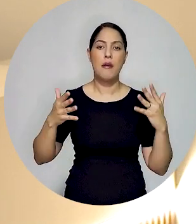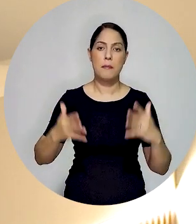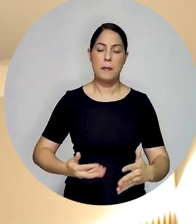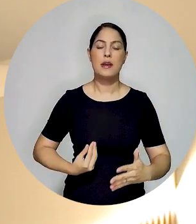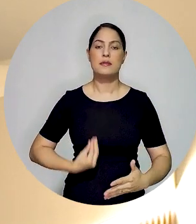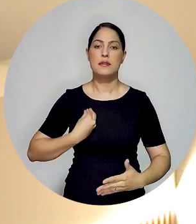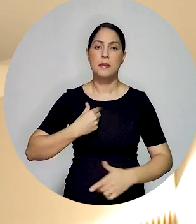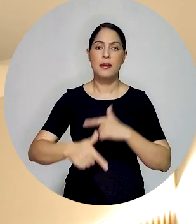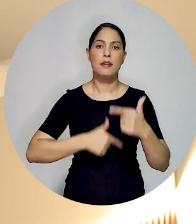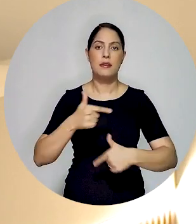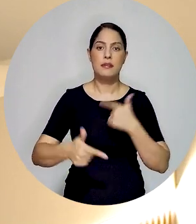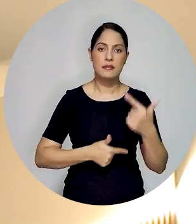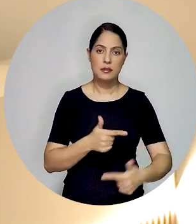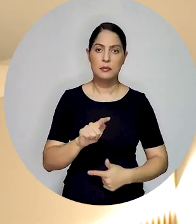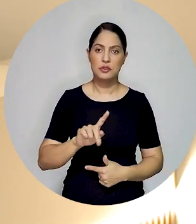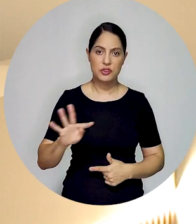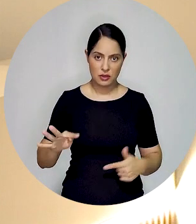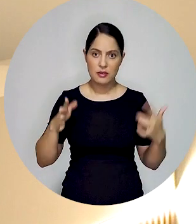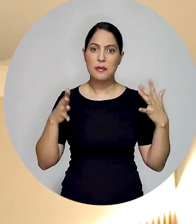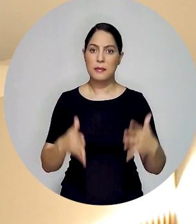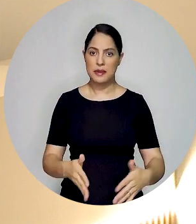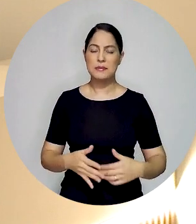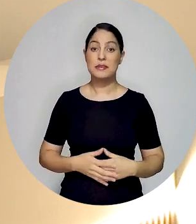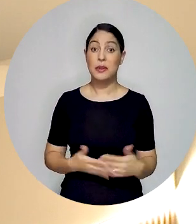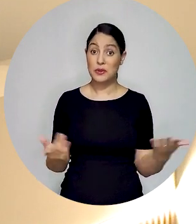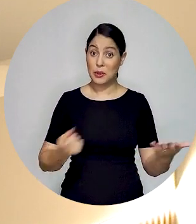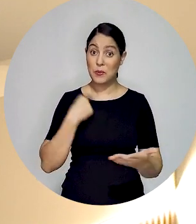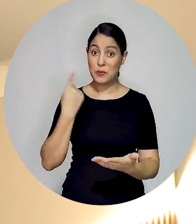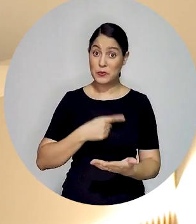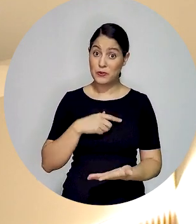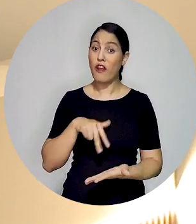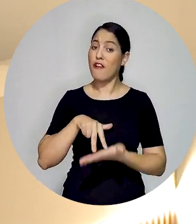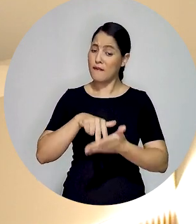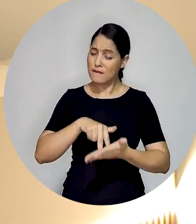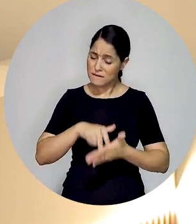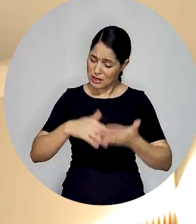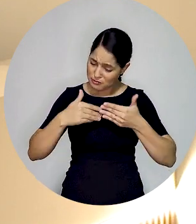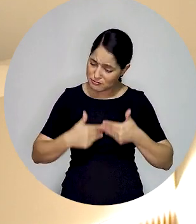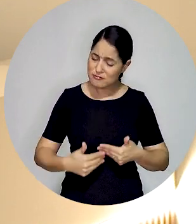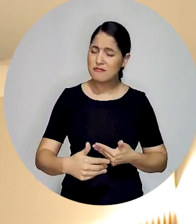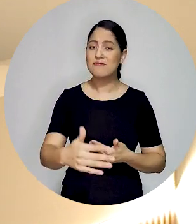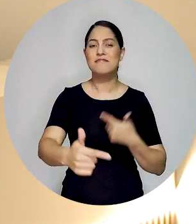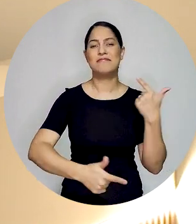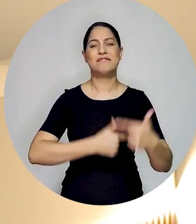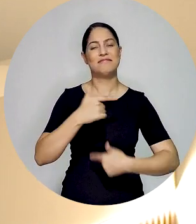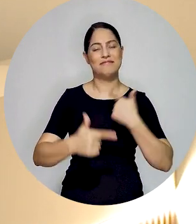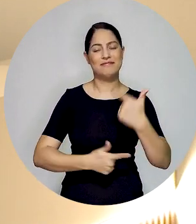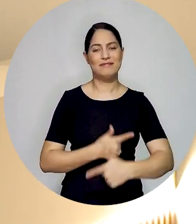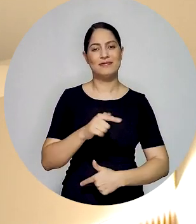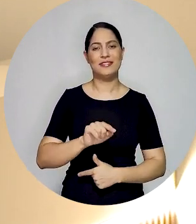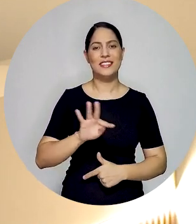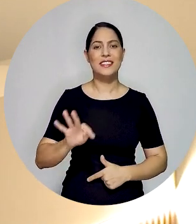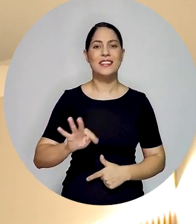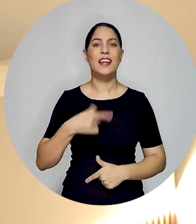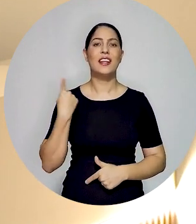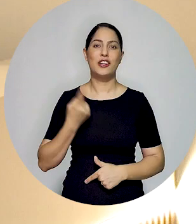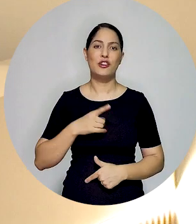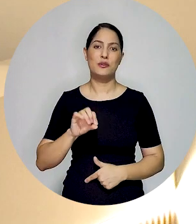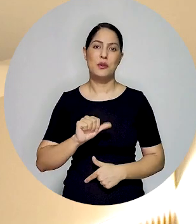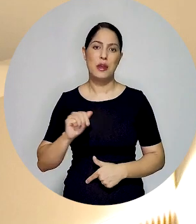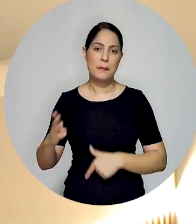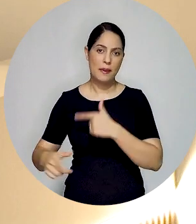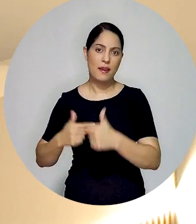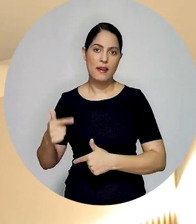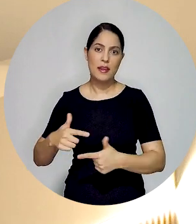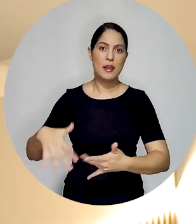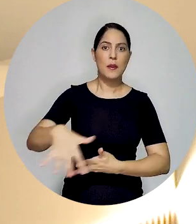forma exultante pelos participantes desse grupo de trabalho. Seguiremos firmes e hoje coordenando um trabalho tão importante